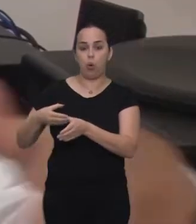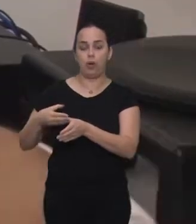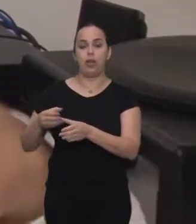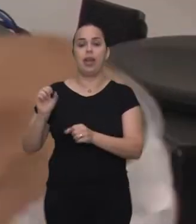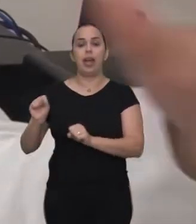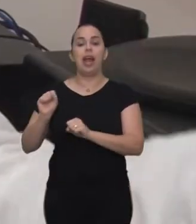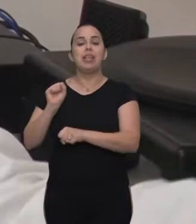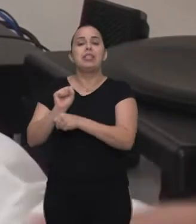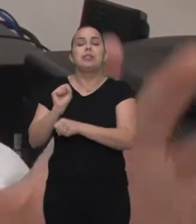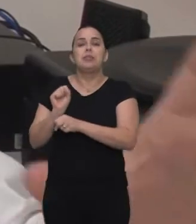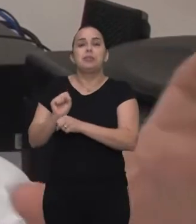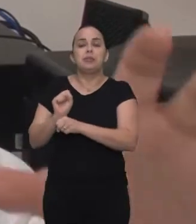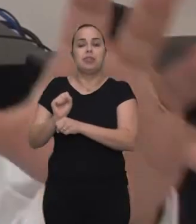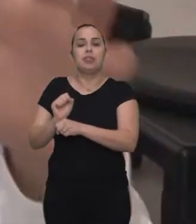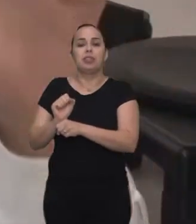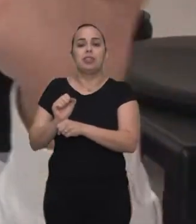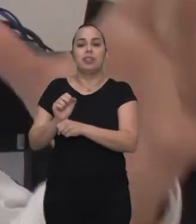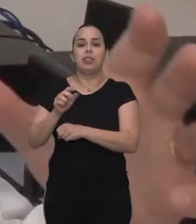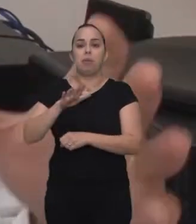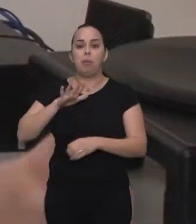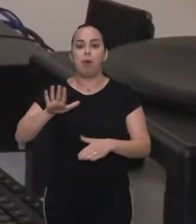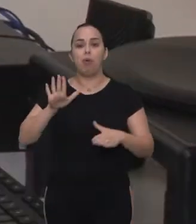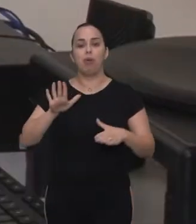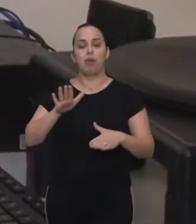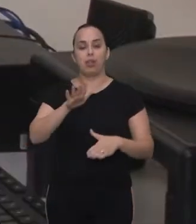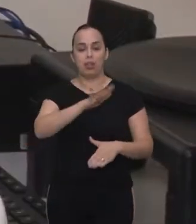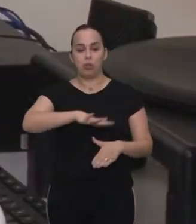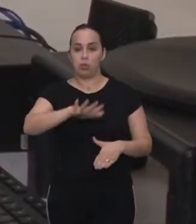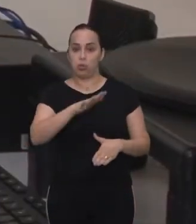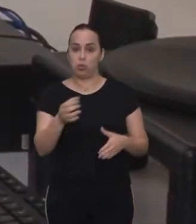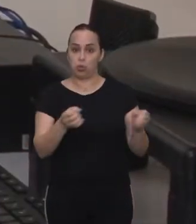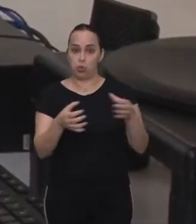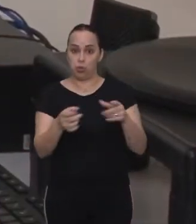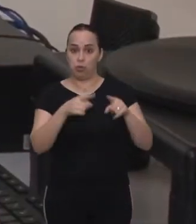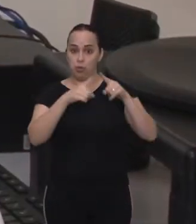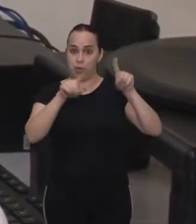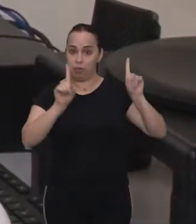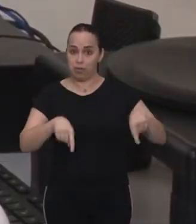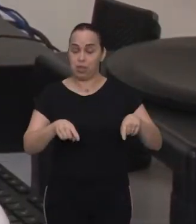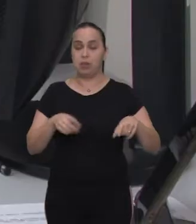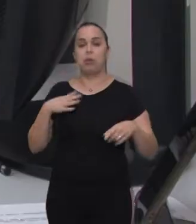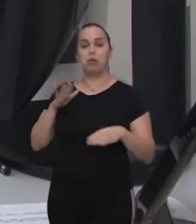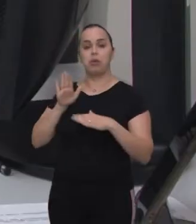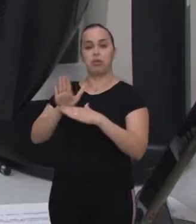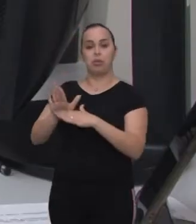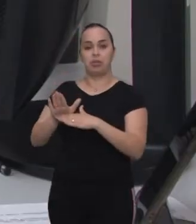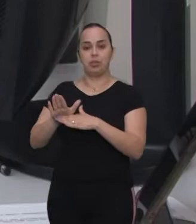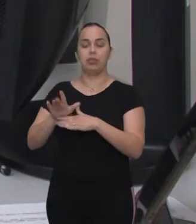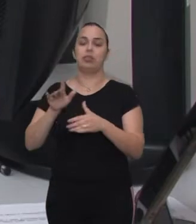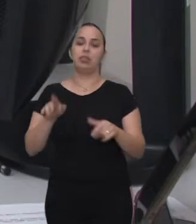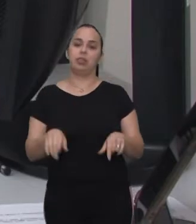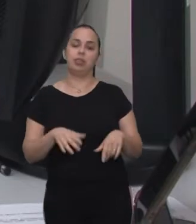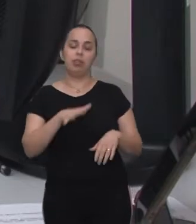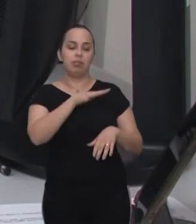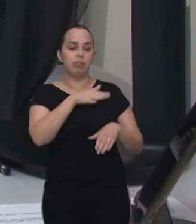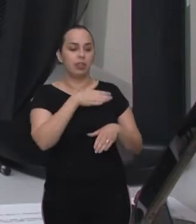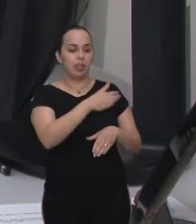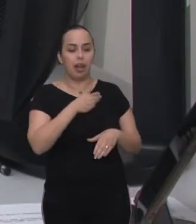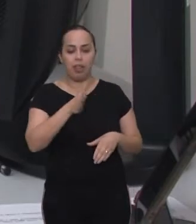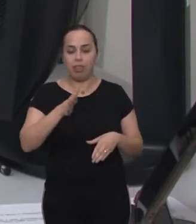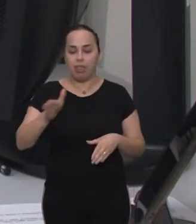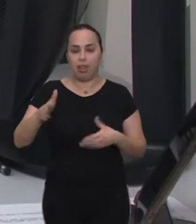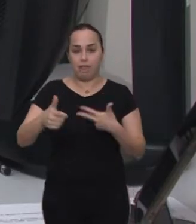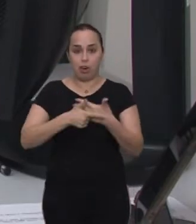expectativa é que os 21 novos servidores possam aprimorar os serviços do Legislativo às 21 vagas serão distribuídas